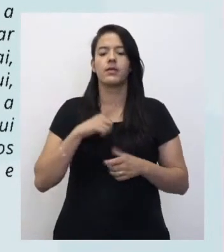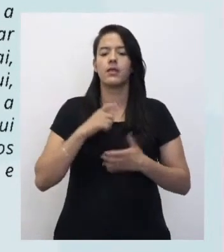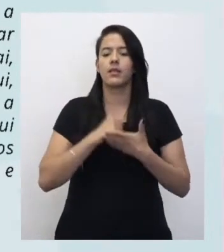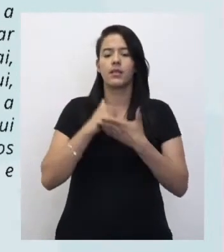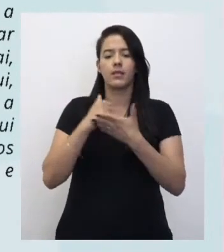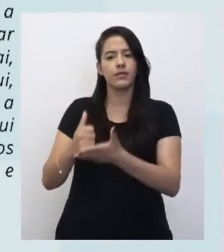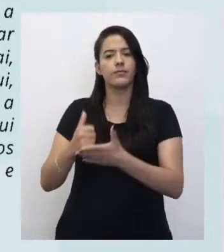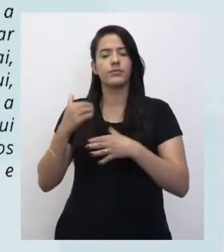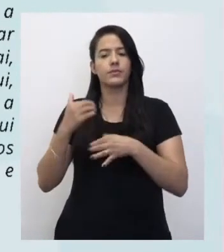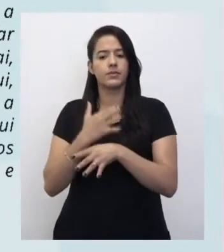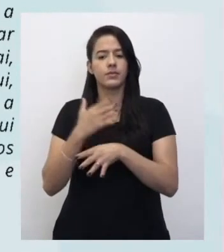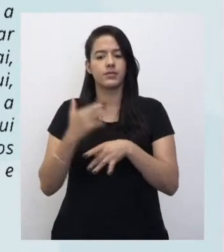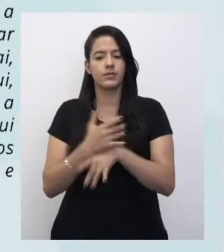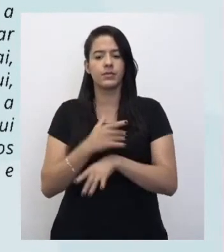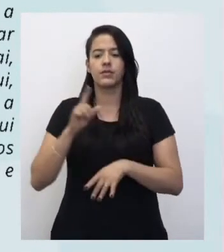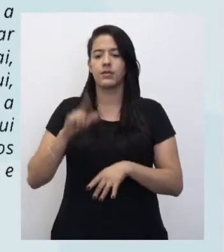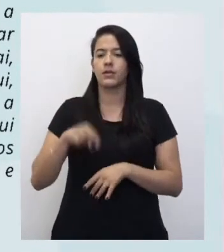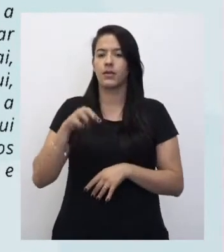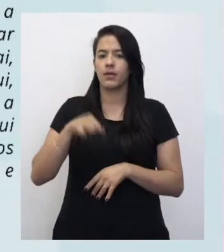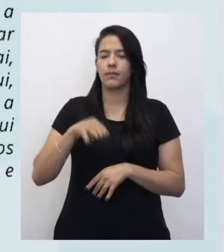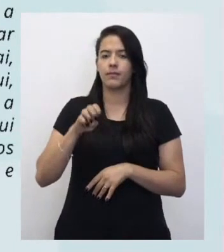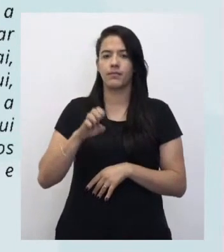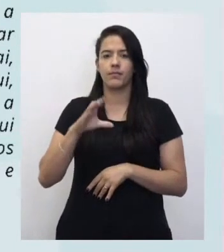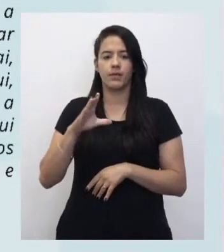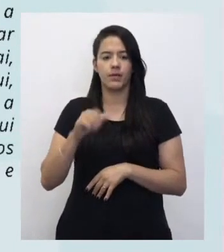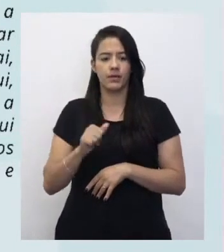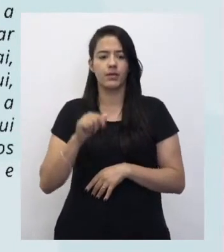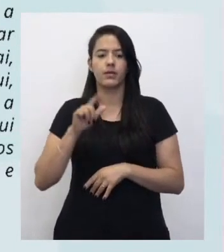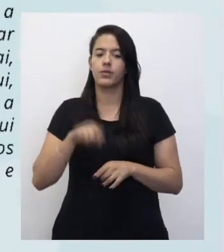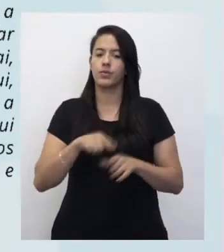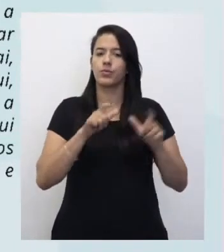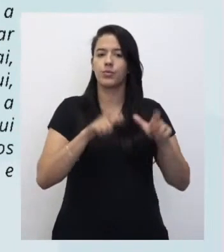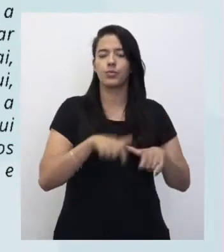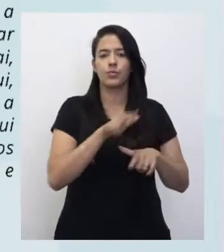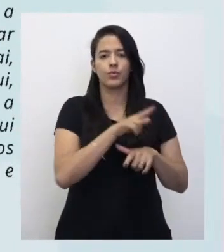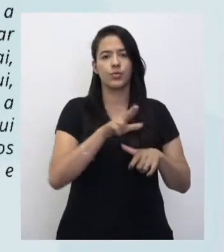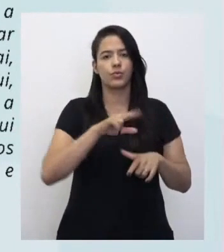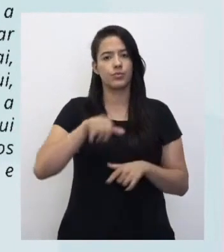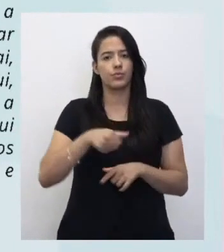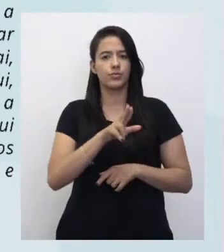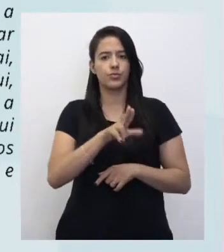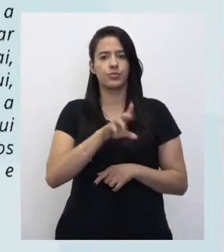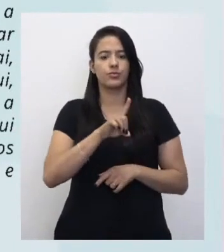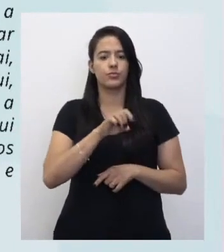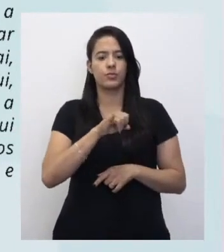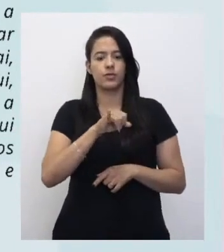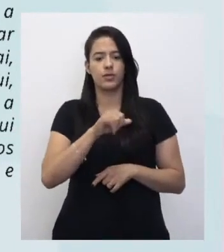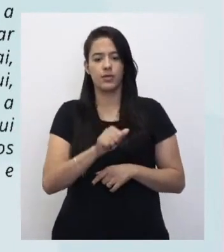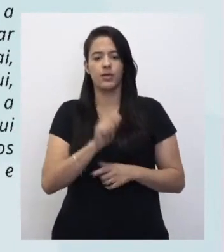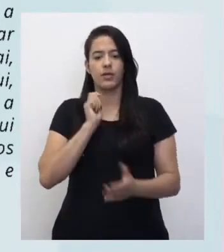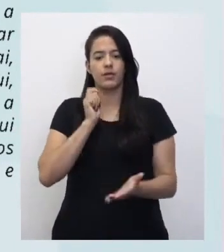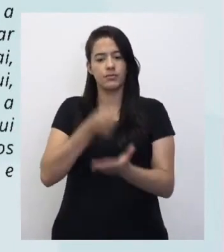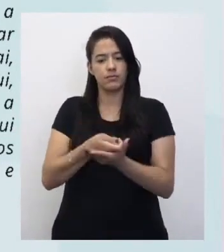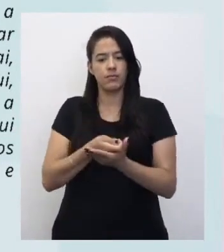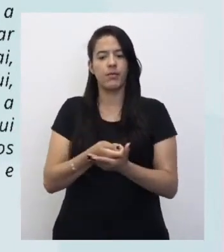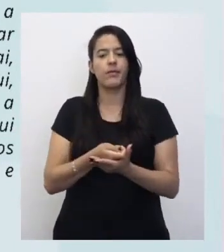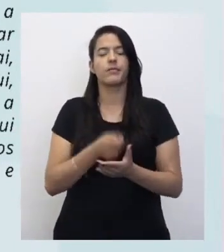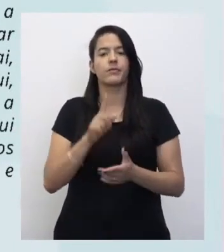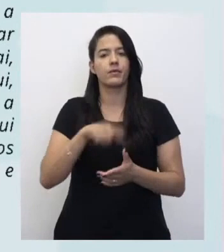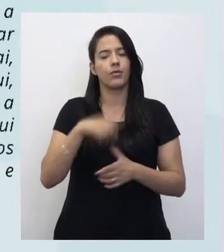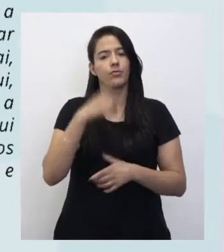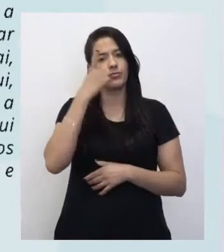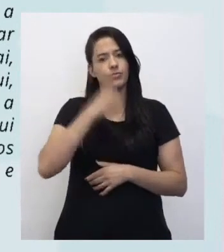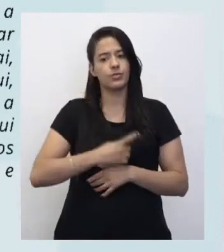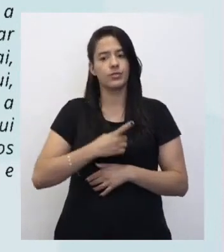uma cidade que está em Meca, que se chama Judéia, e pagam ao grande sultão o seu direito. E dali